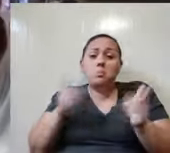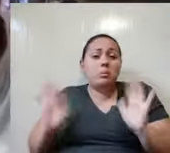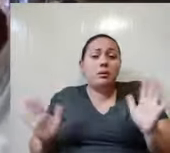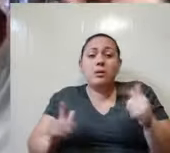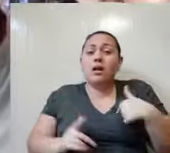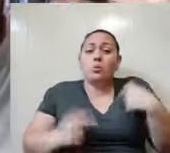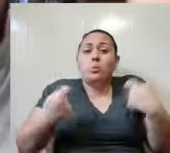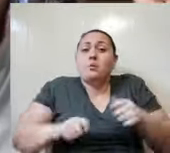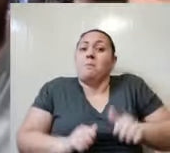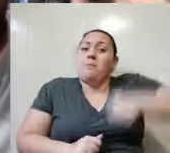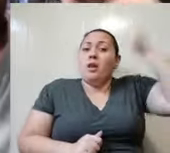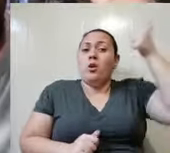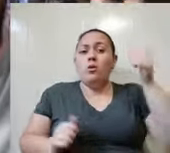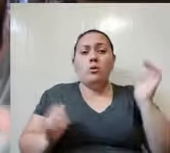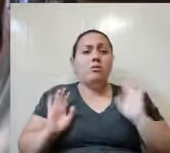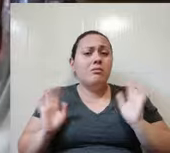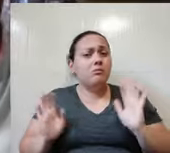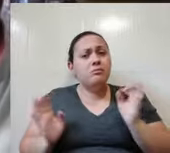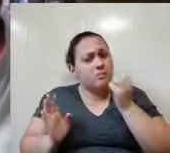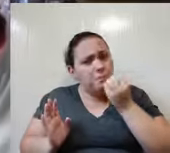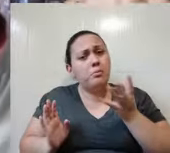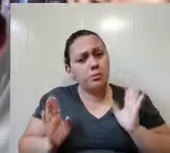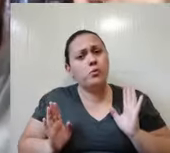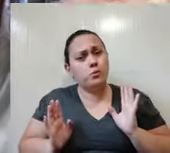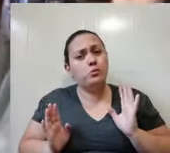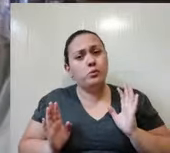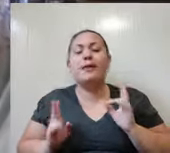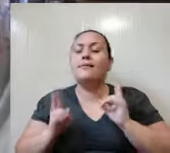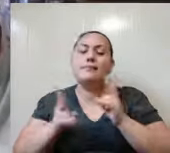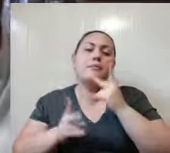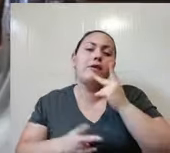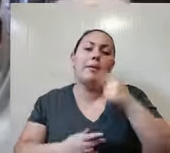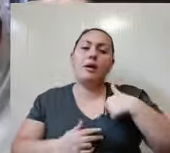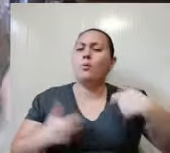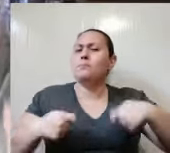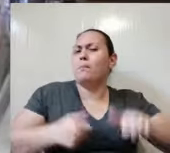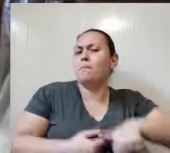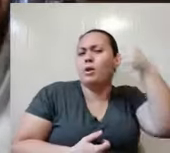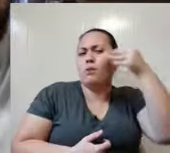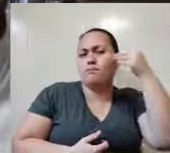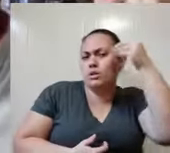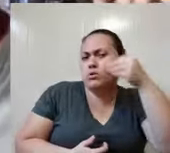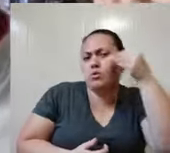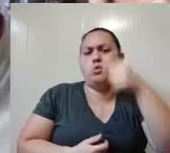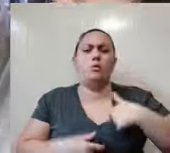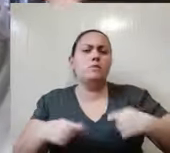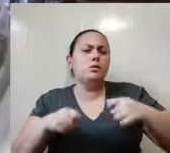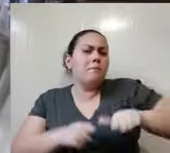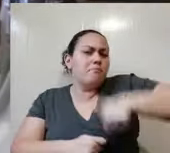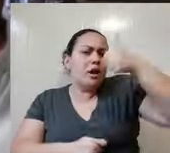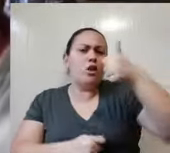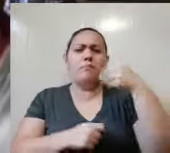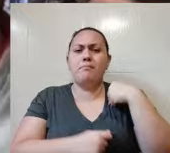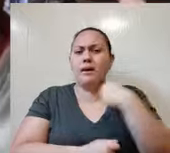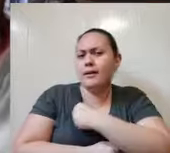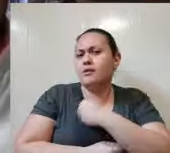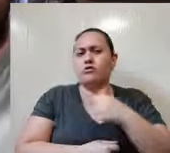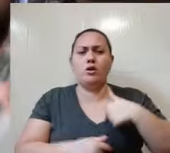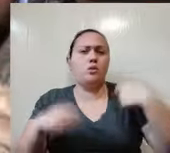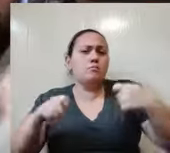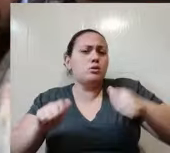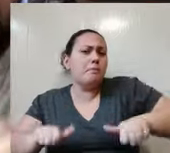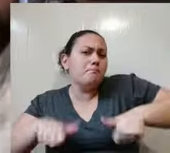ser o melhor. Por mais que a gente venda essa imagem de eu tenho que ser o melhor psicólogo, eu tenho que ser o melhor médico, eu tenho que ser o melhor